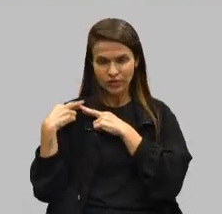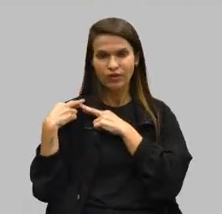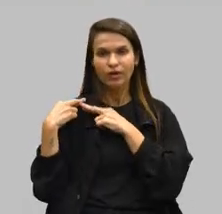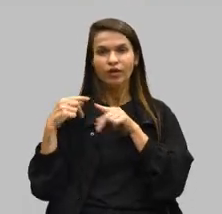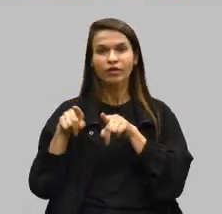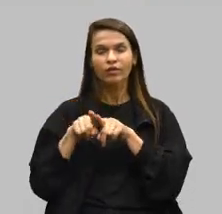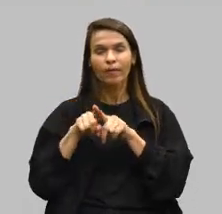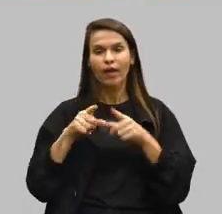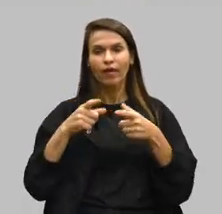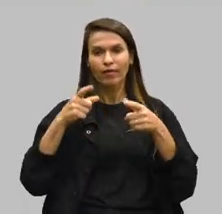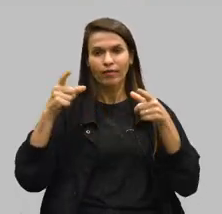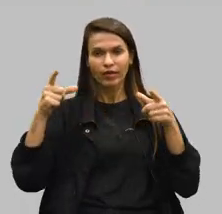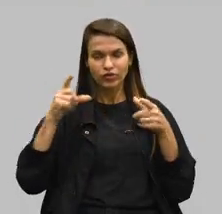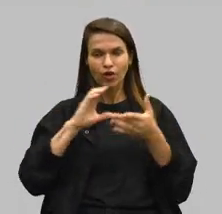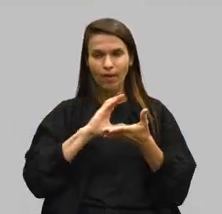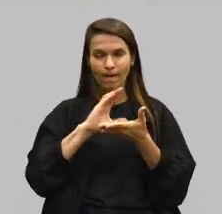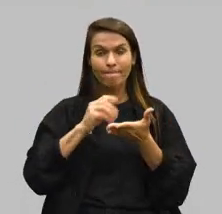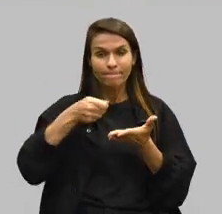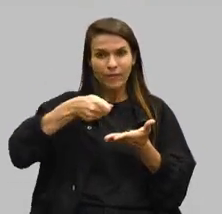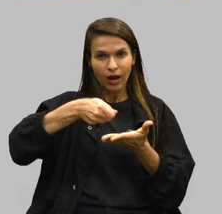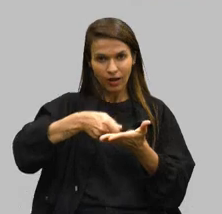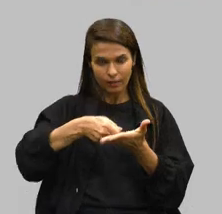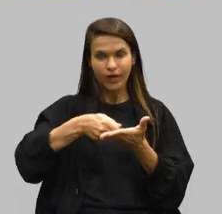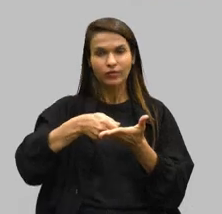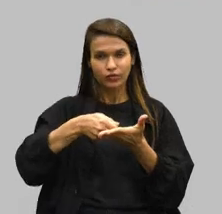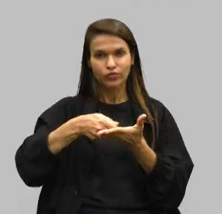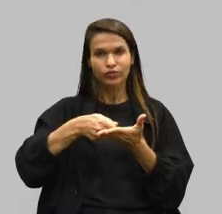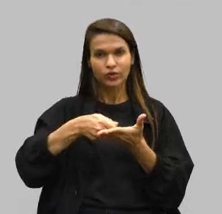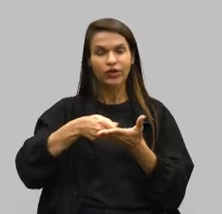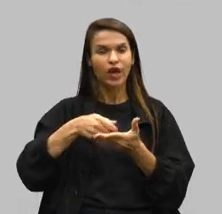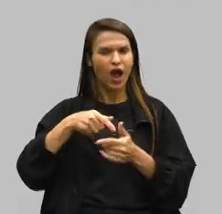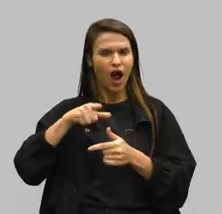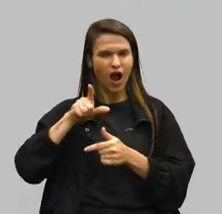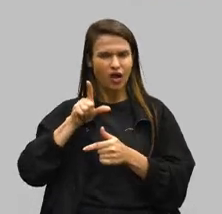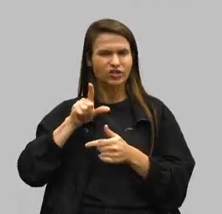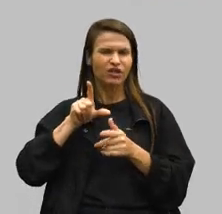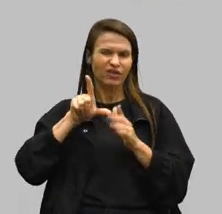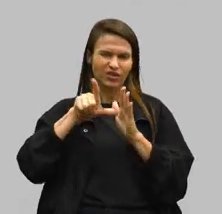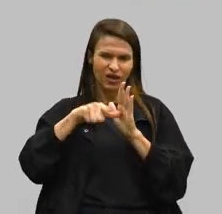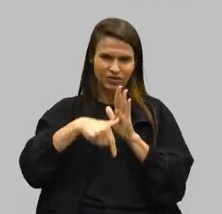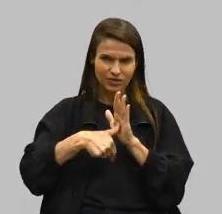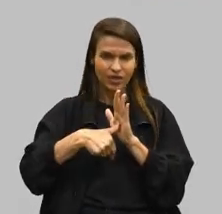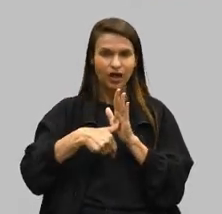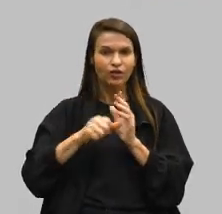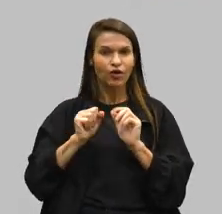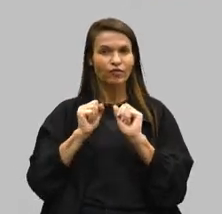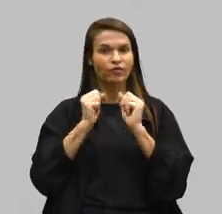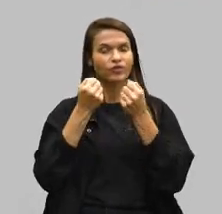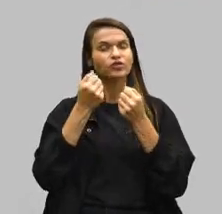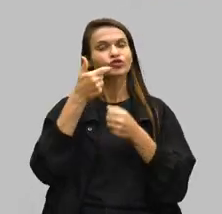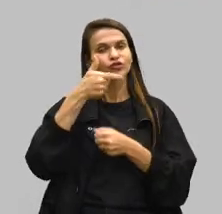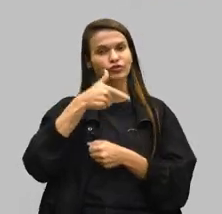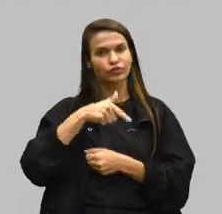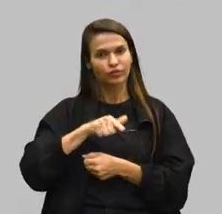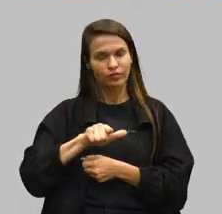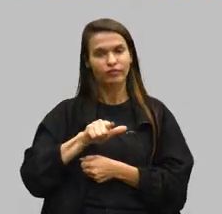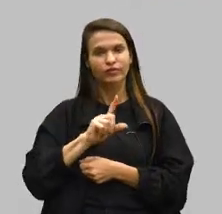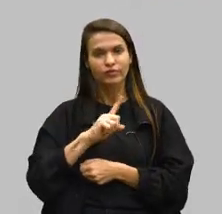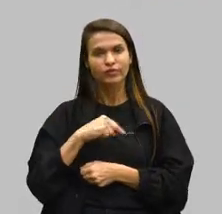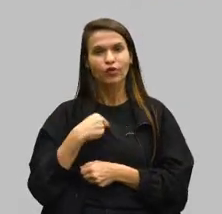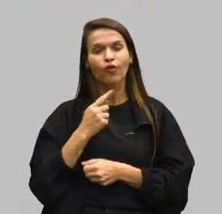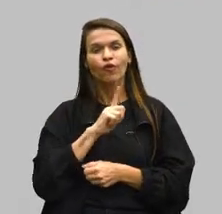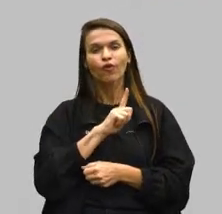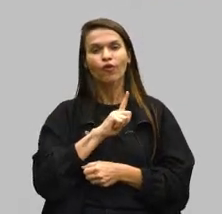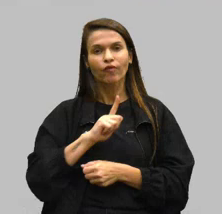ampliação de recurso pagamento daquilo que estava sendo estava atrasado reforçando aqui mais uma vez que nós o